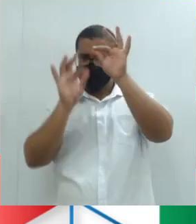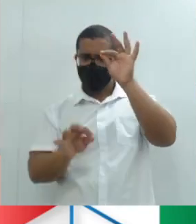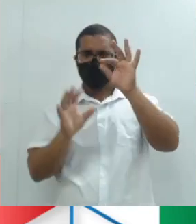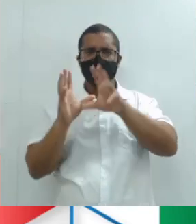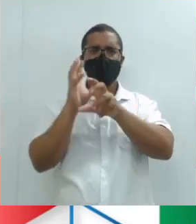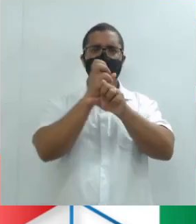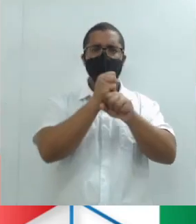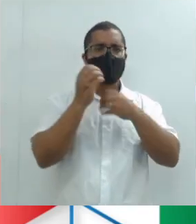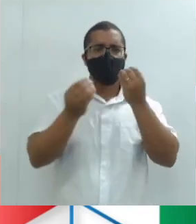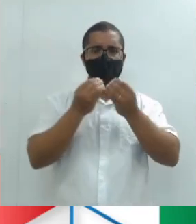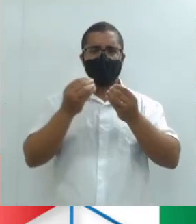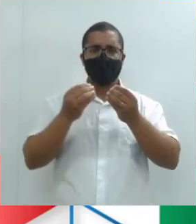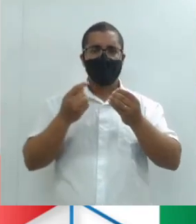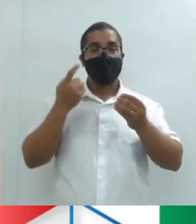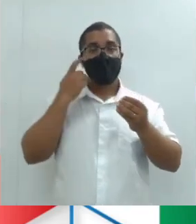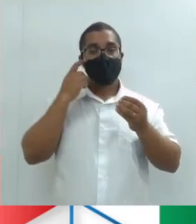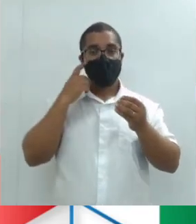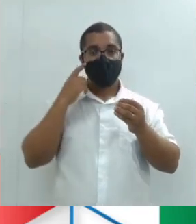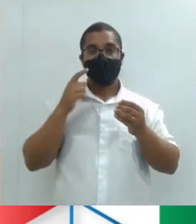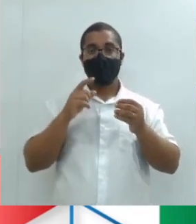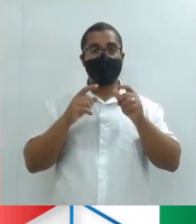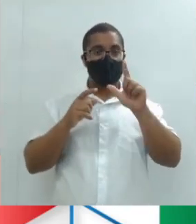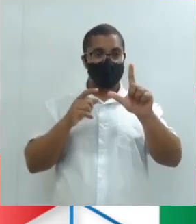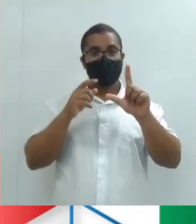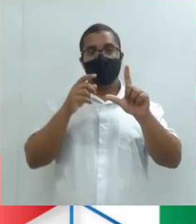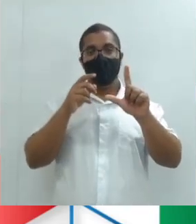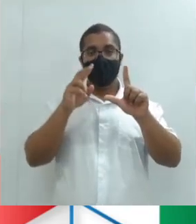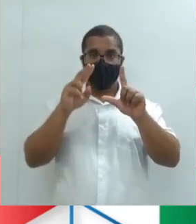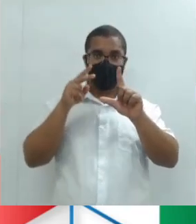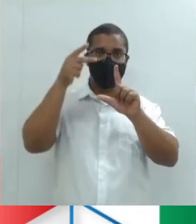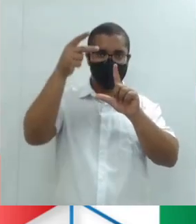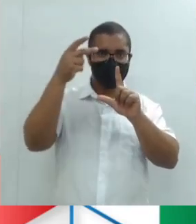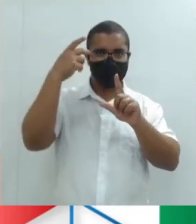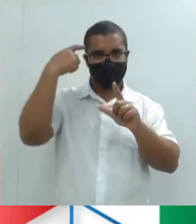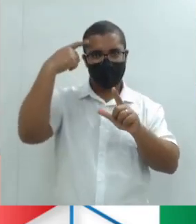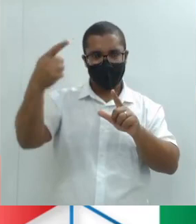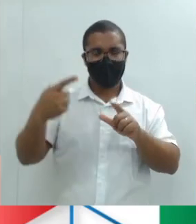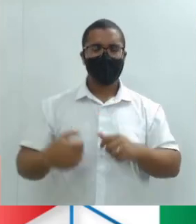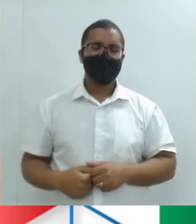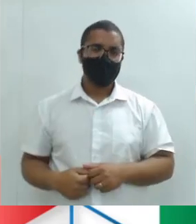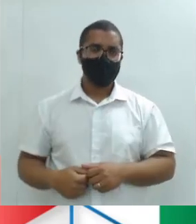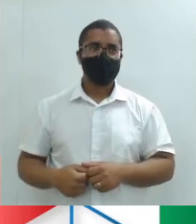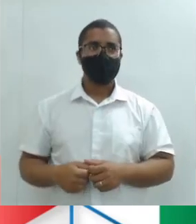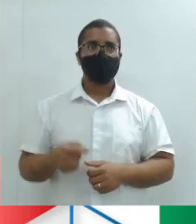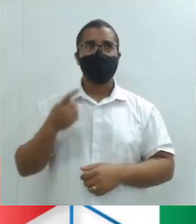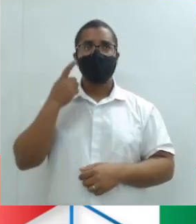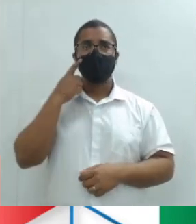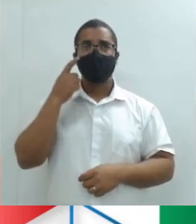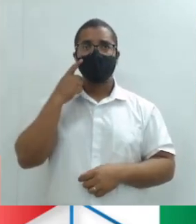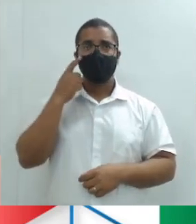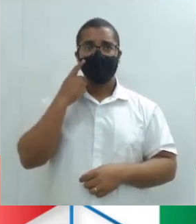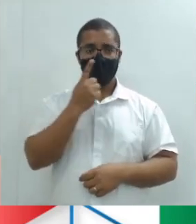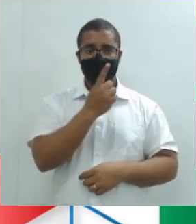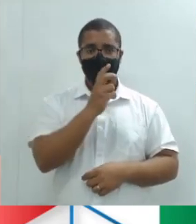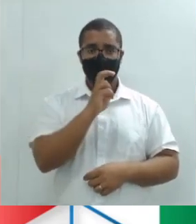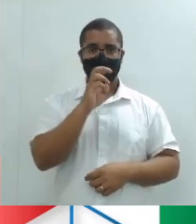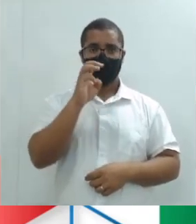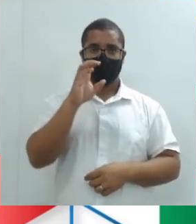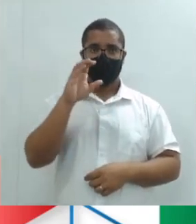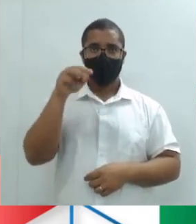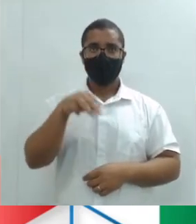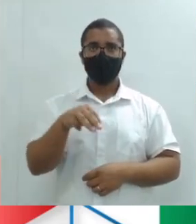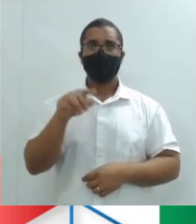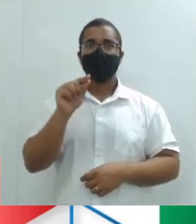eleva a sua medida do lado ao quadrado, lembra disso? Observe o exemplo. Com um quadrado de 15 centímetros, o que é que a gente